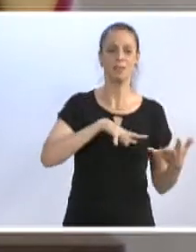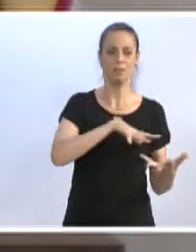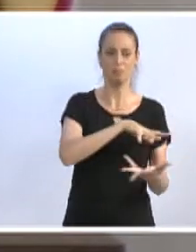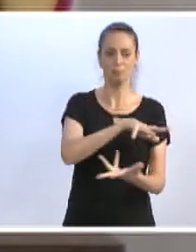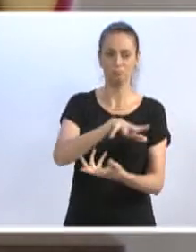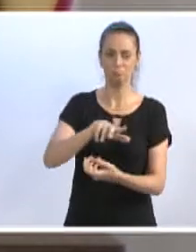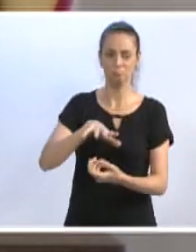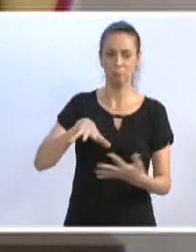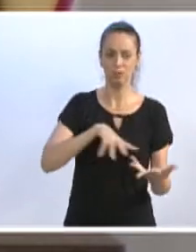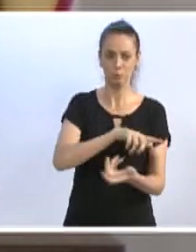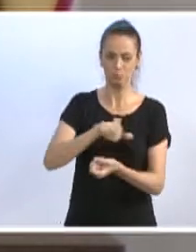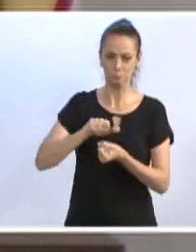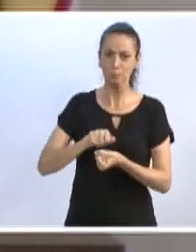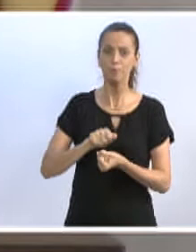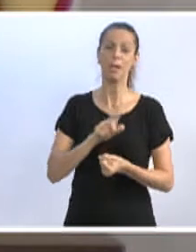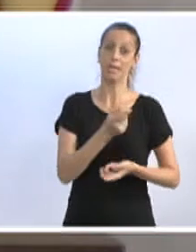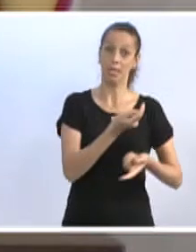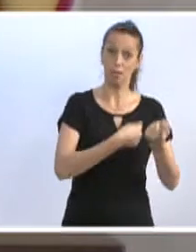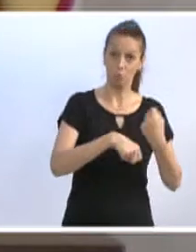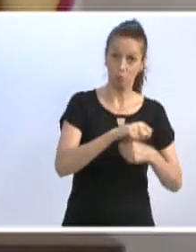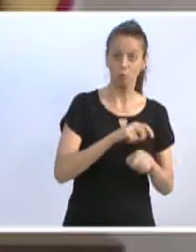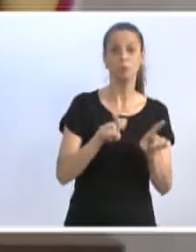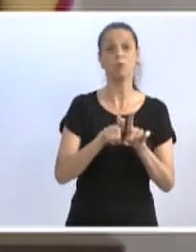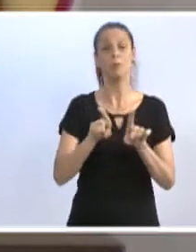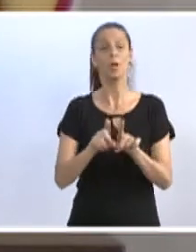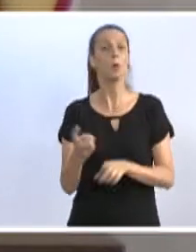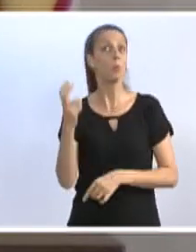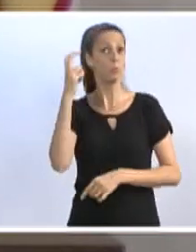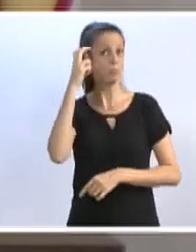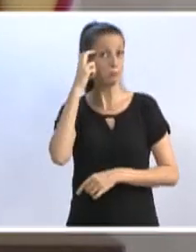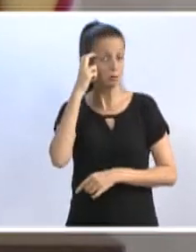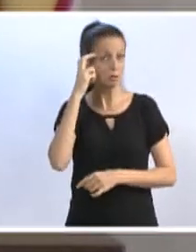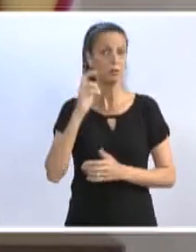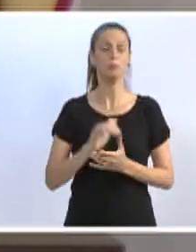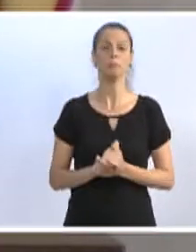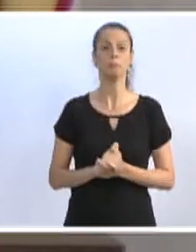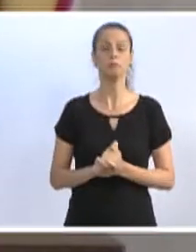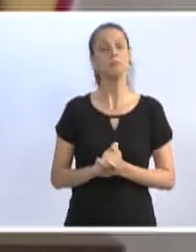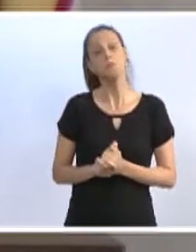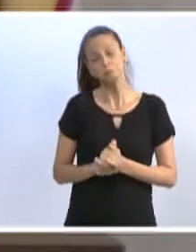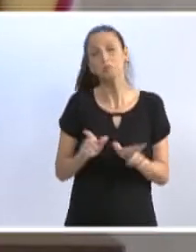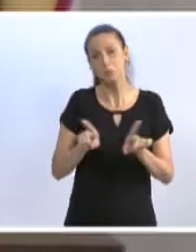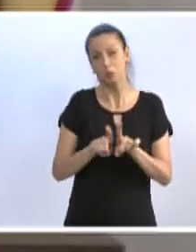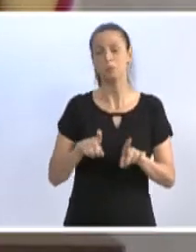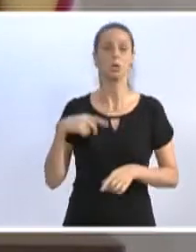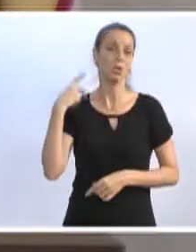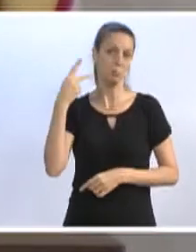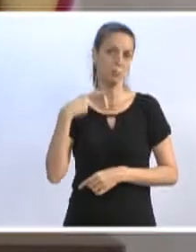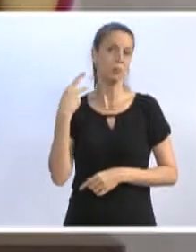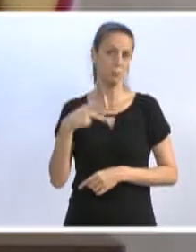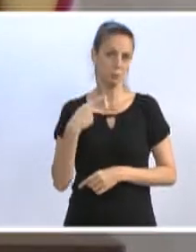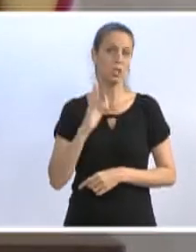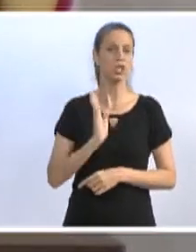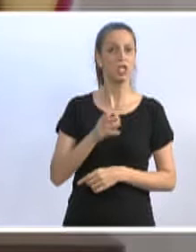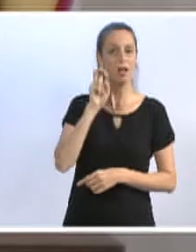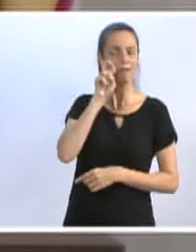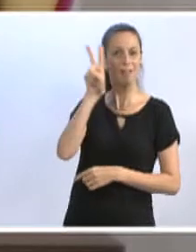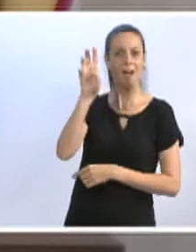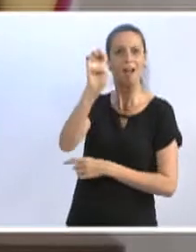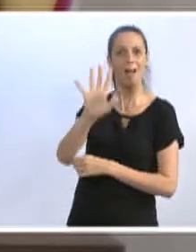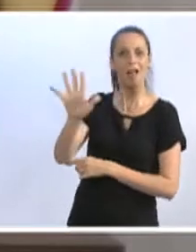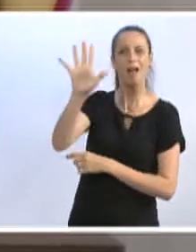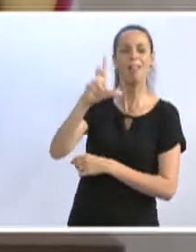uma globalização tanto econômica quanto cultural e talvez até política, como nós vemos na União Europeia, embora com